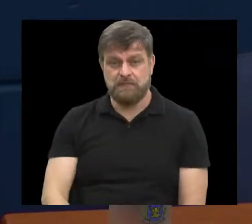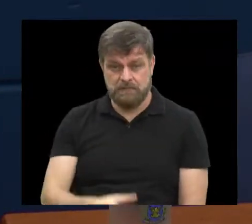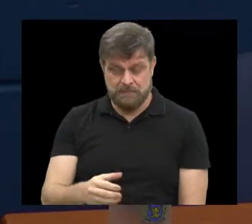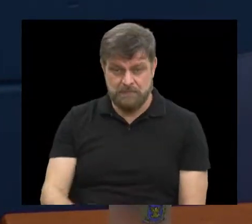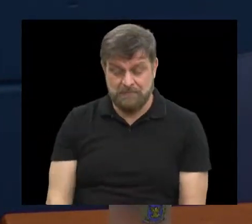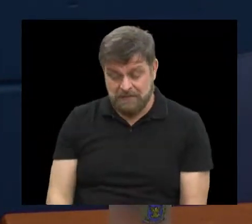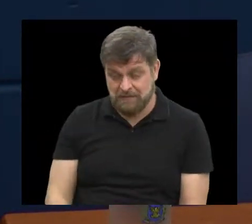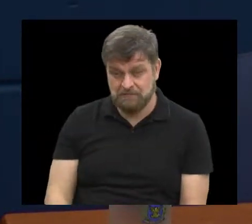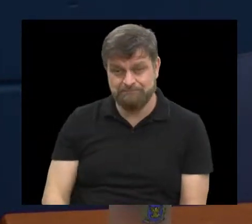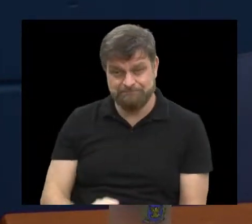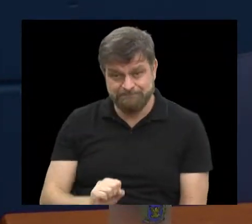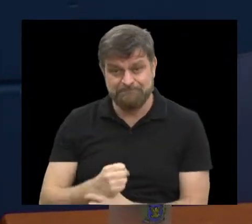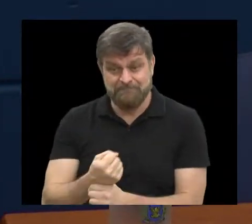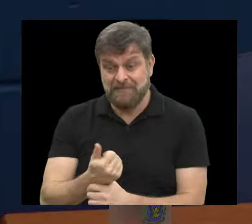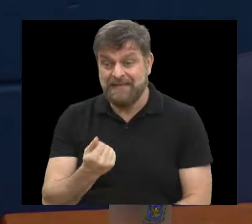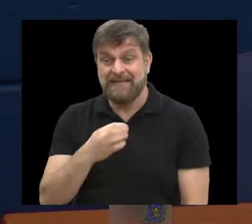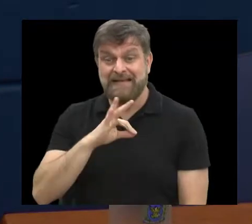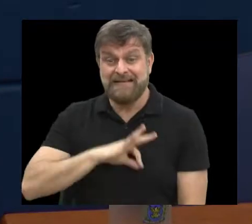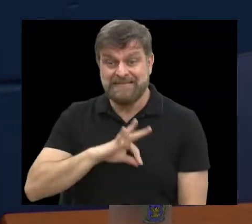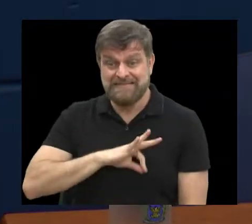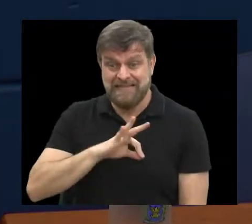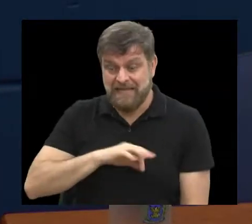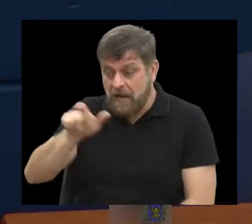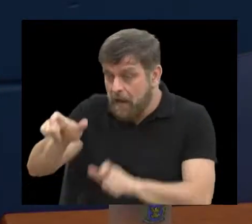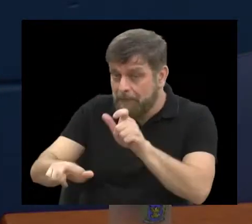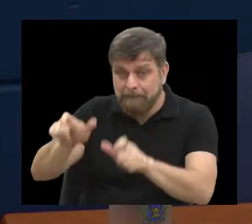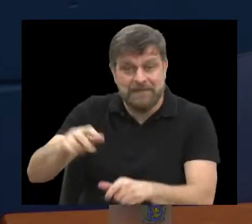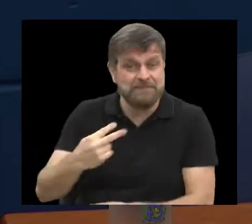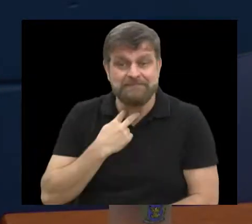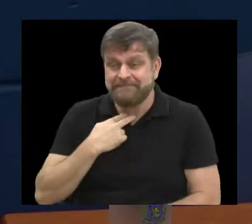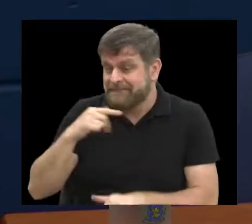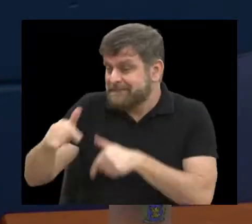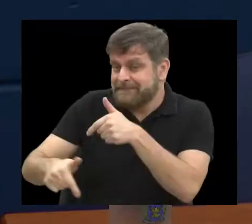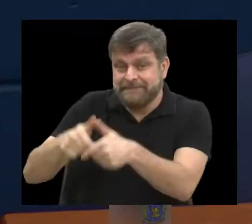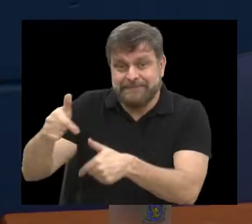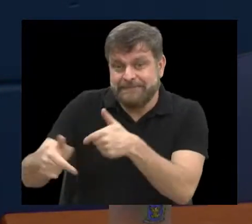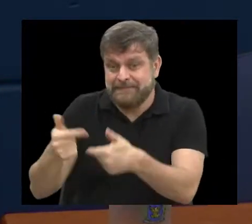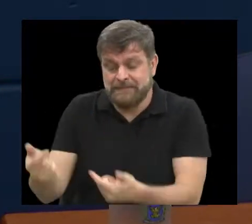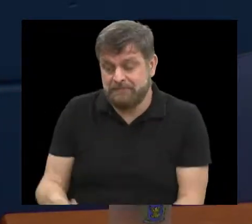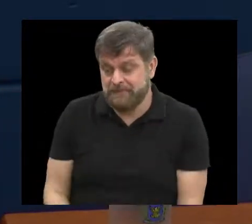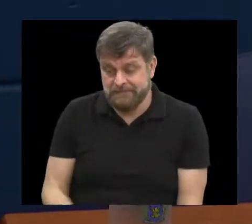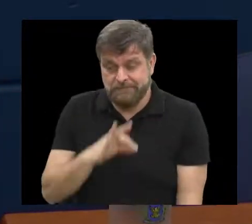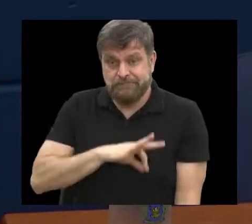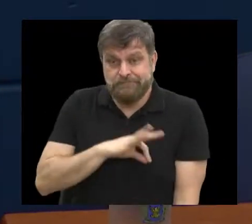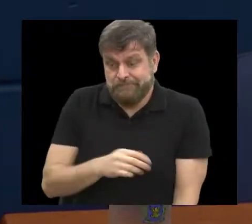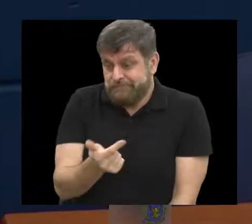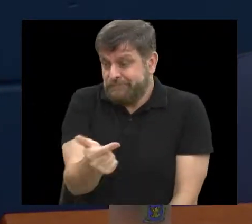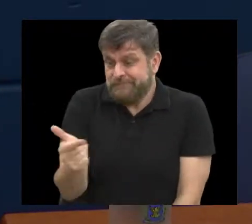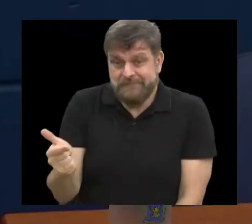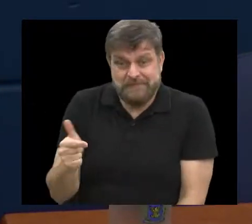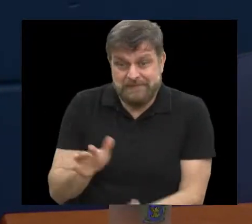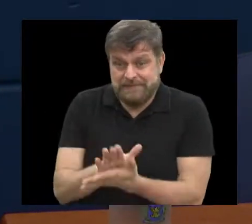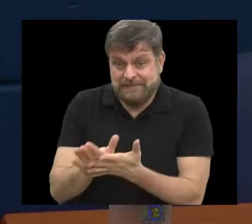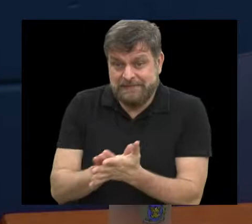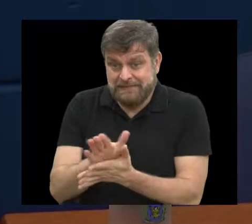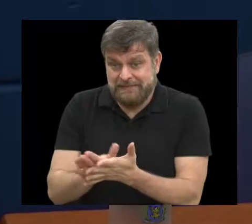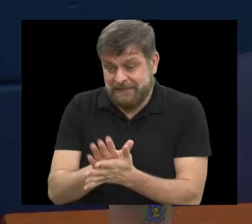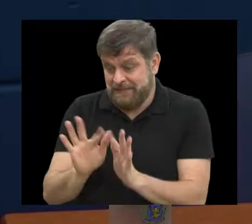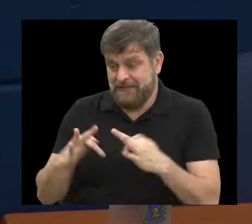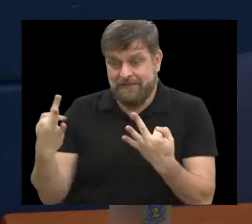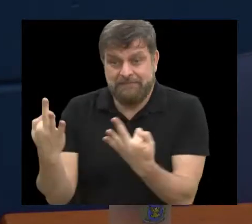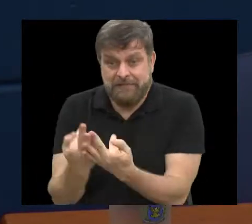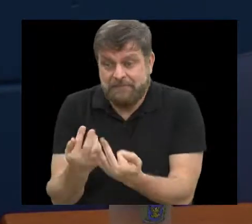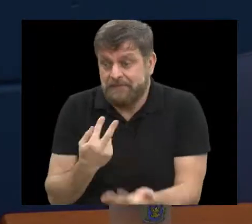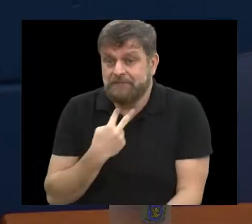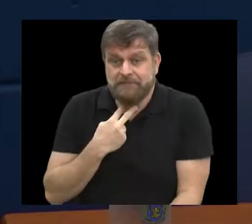que garante renda para as pessoas que não têm condição de se manter, de ser mantidas economicamente por suas famílias,